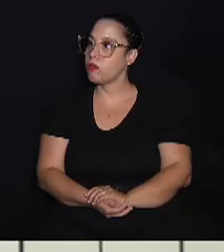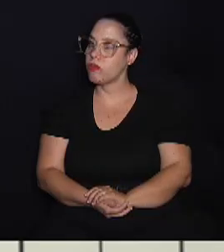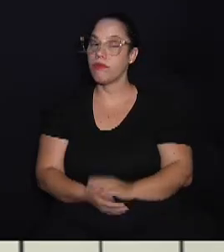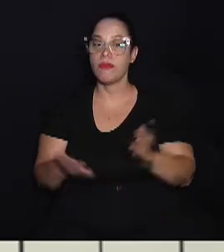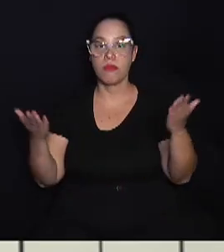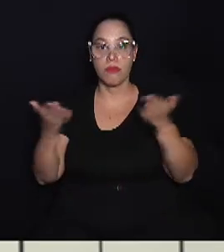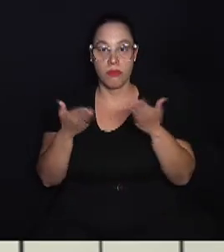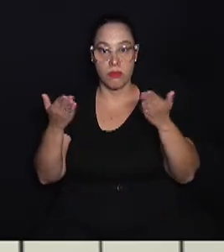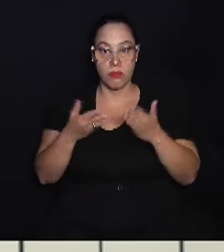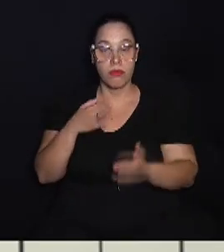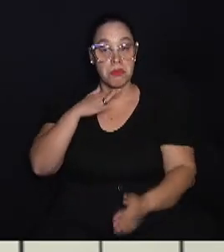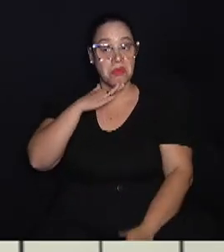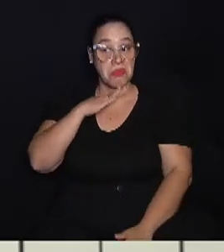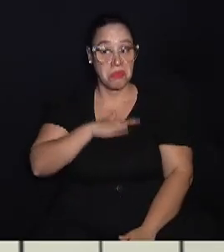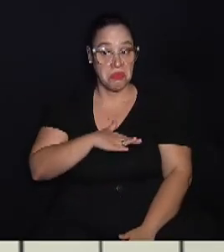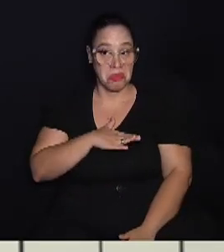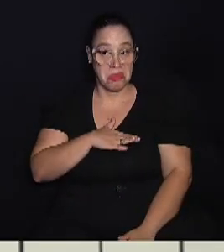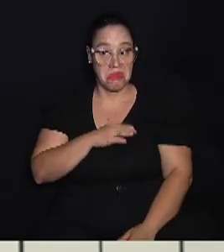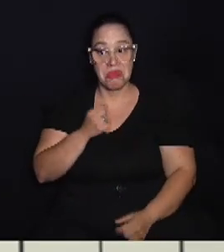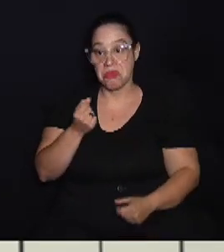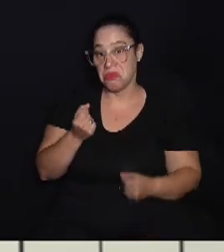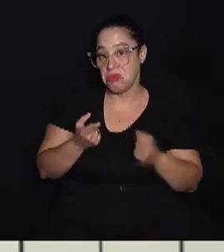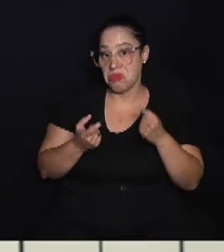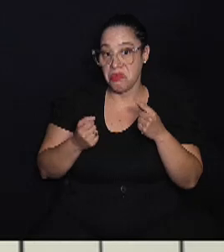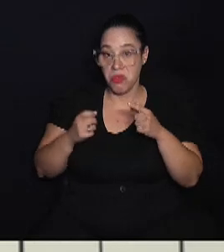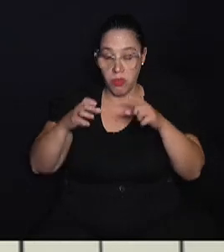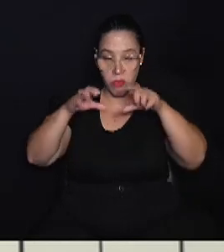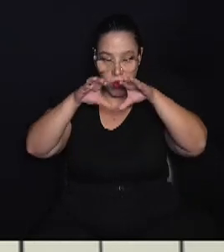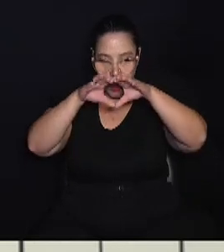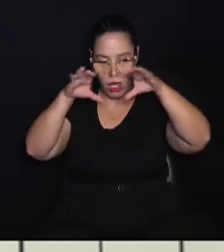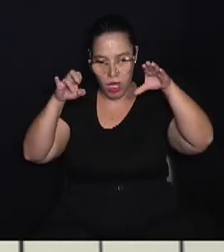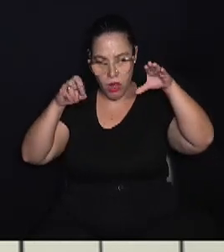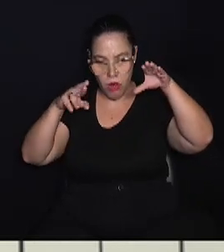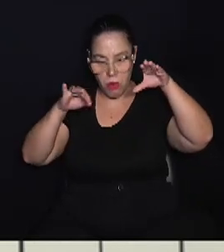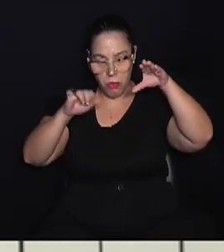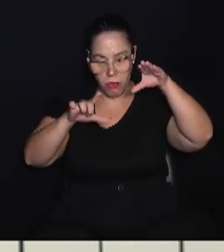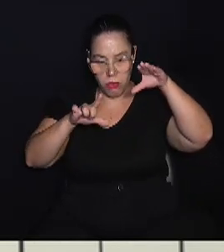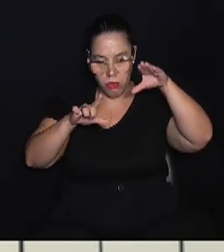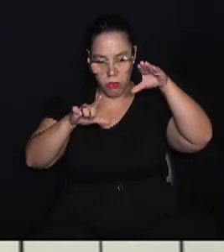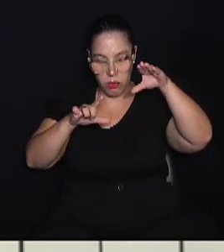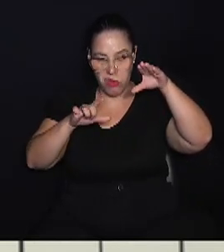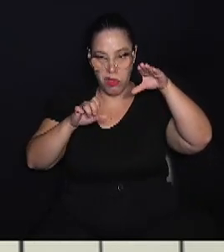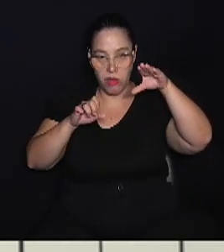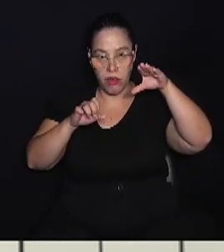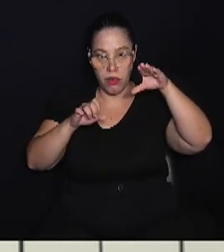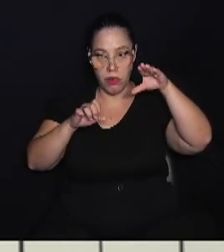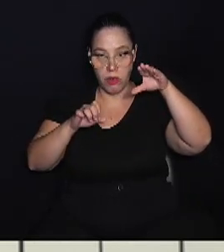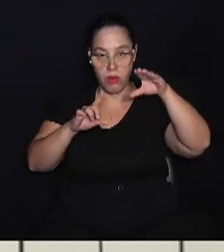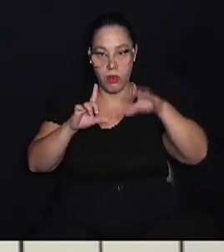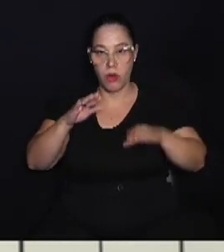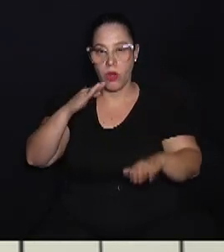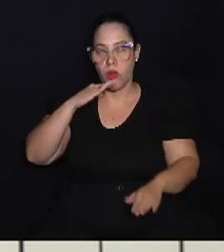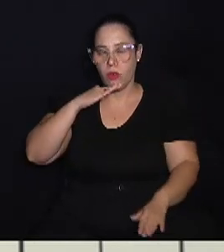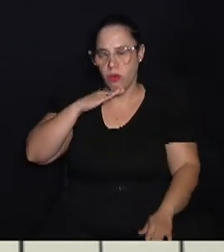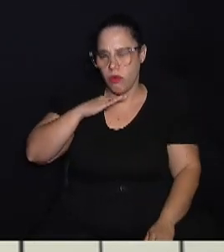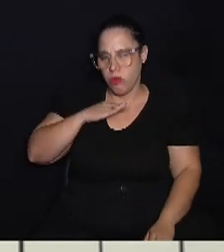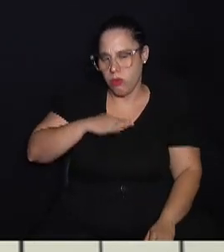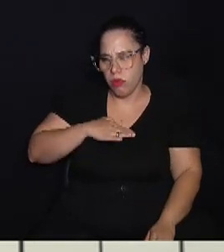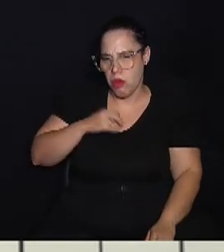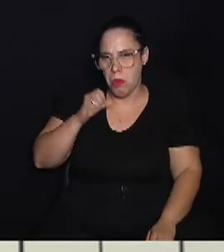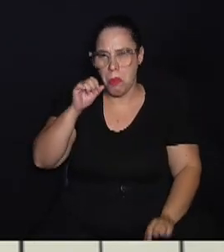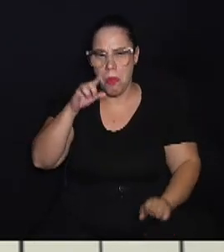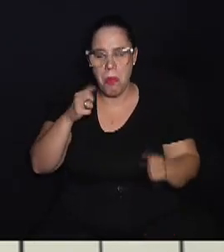Hoje, a partir da tarde, existe a perspectiva de céu parcialmente nublado. A partir do finalzinho da tarde, uma